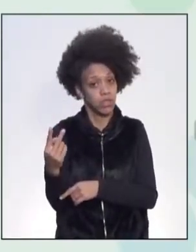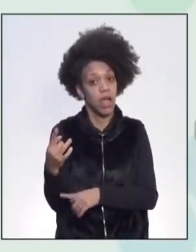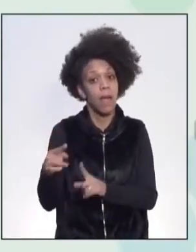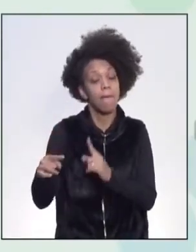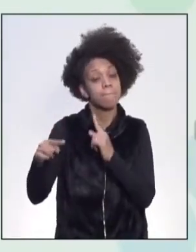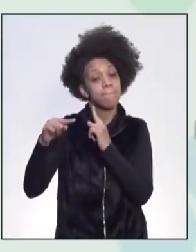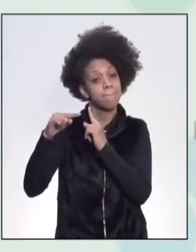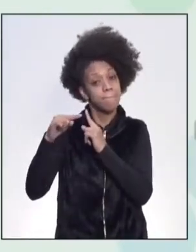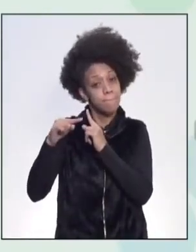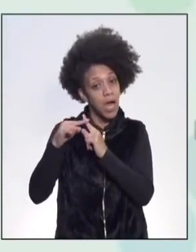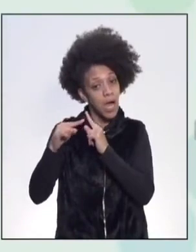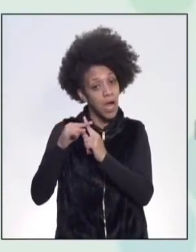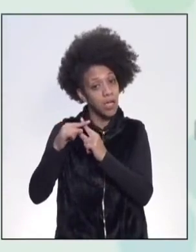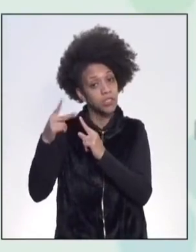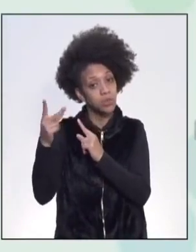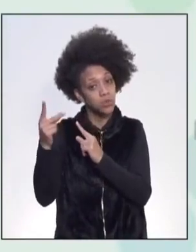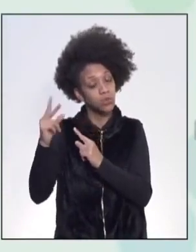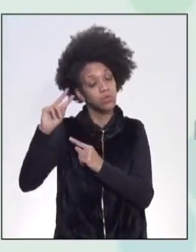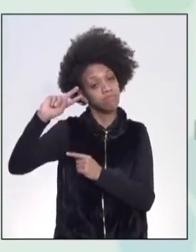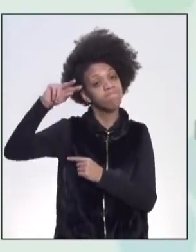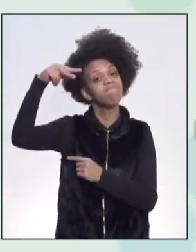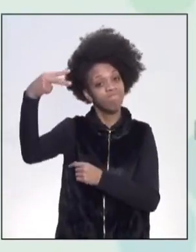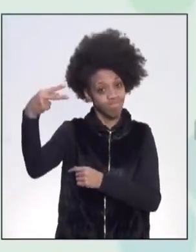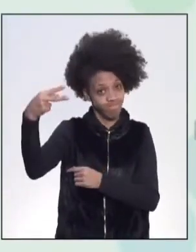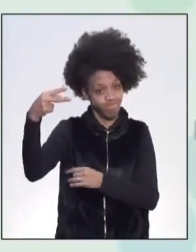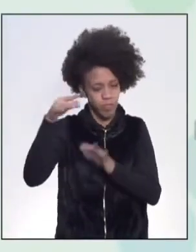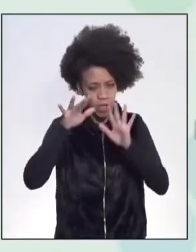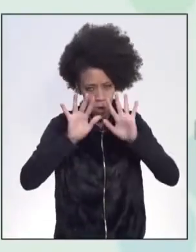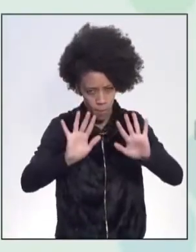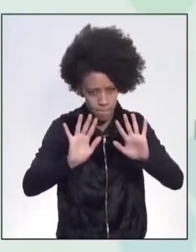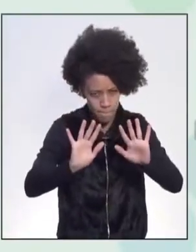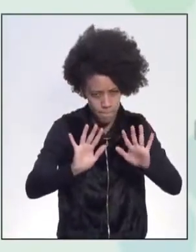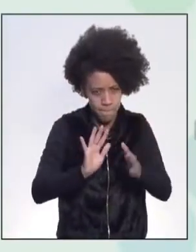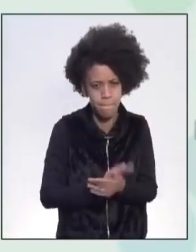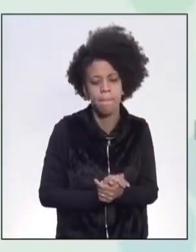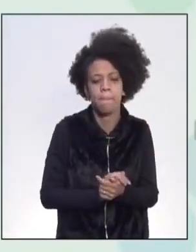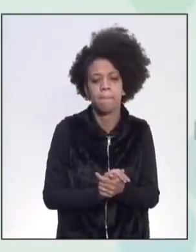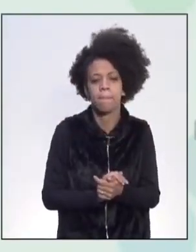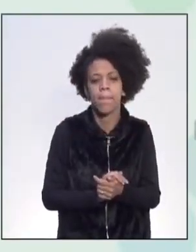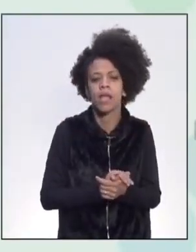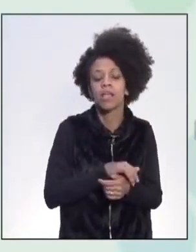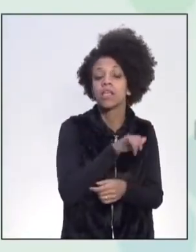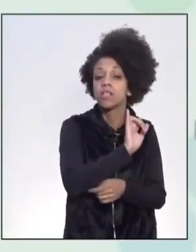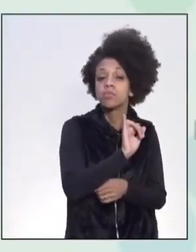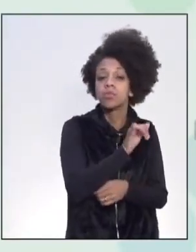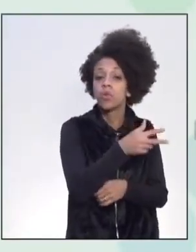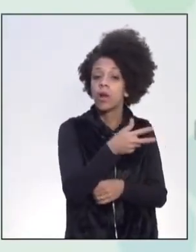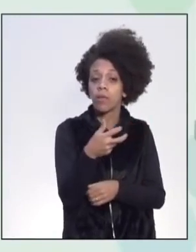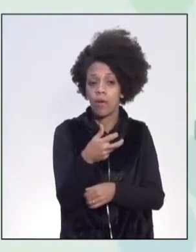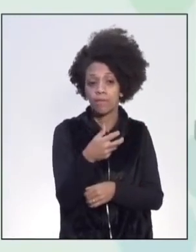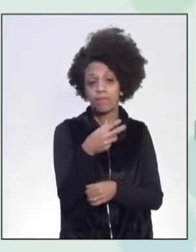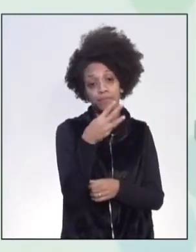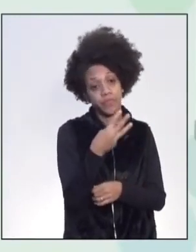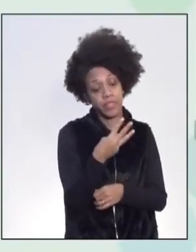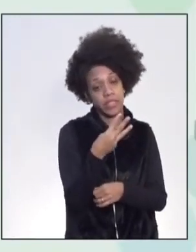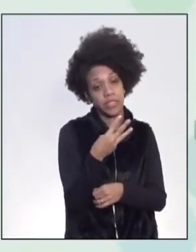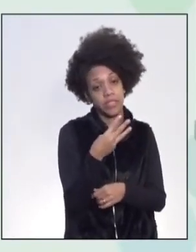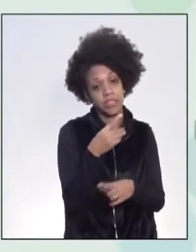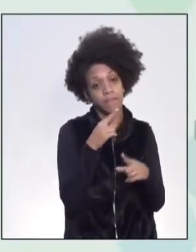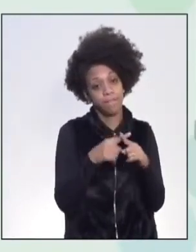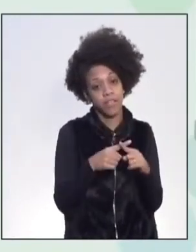mais o segundo termo elevado ao quadrado. Então, a gente ia arrumar, isso ia ficar y igual a 3